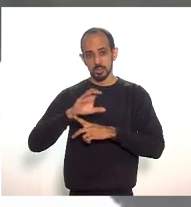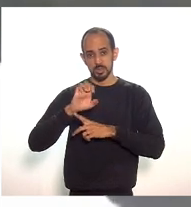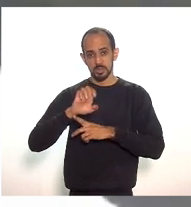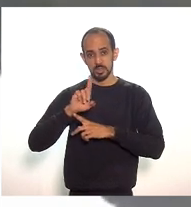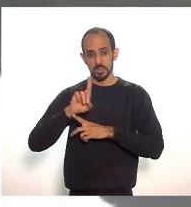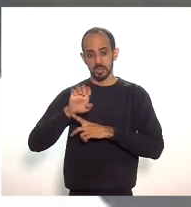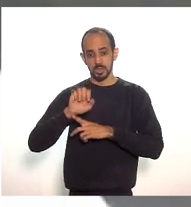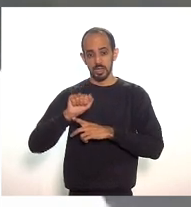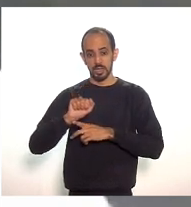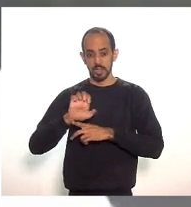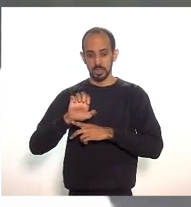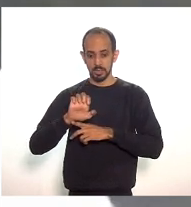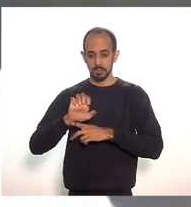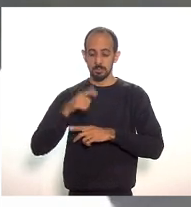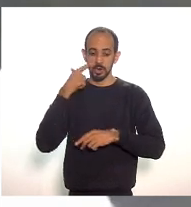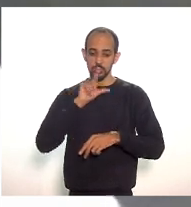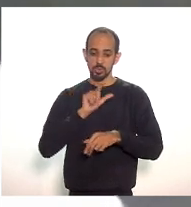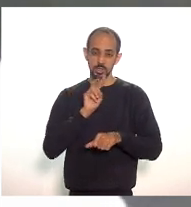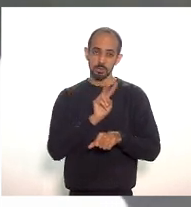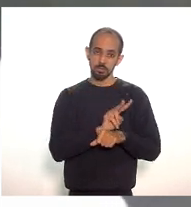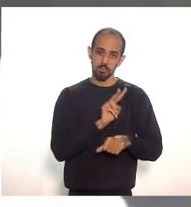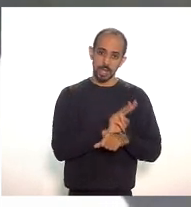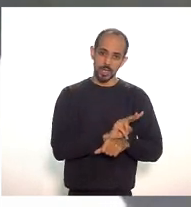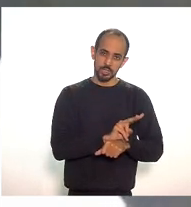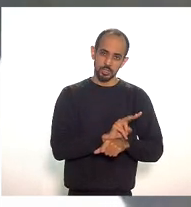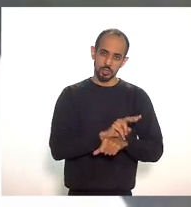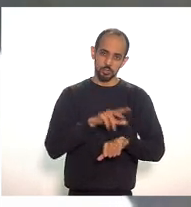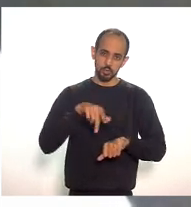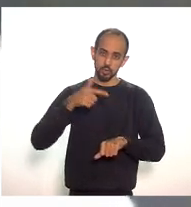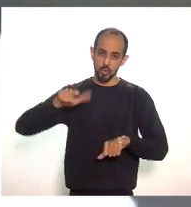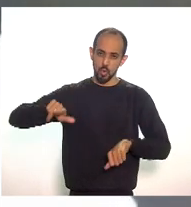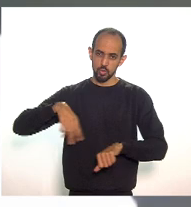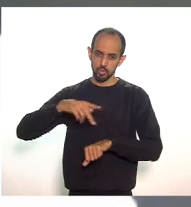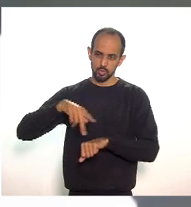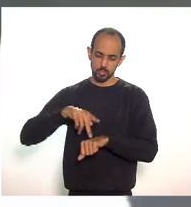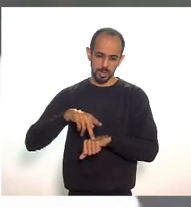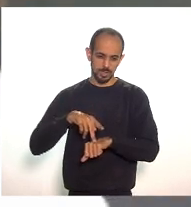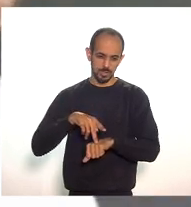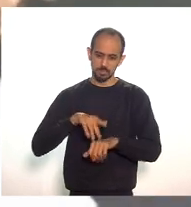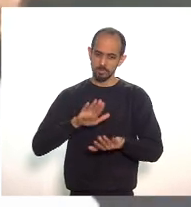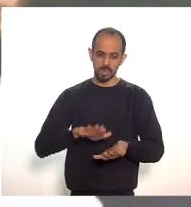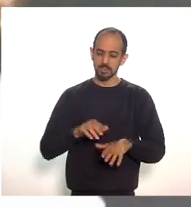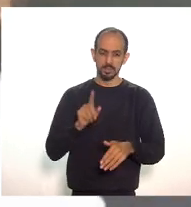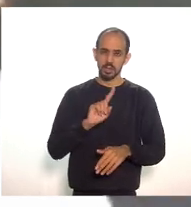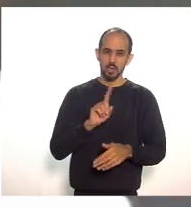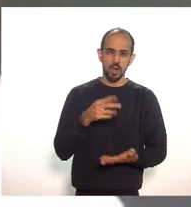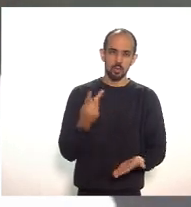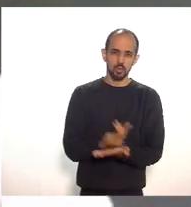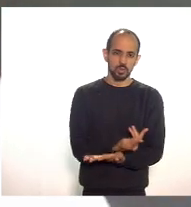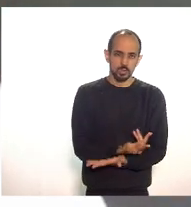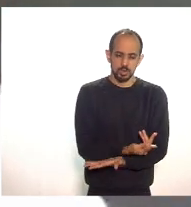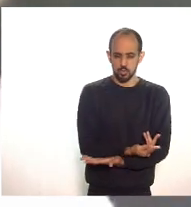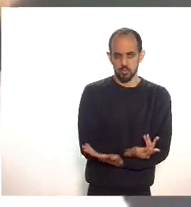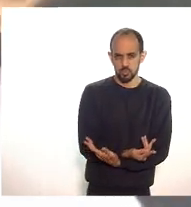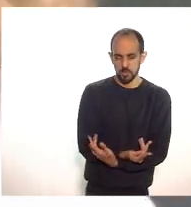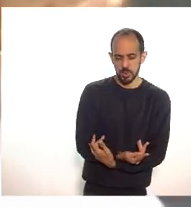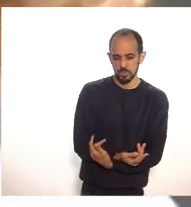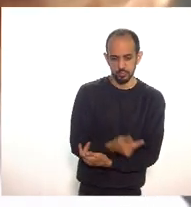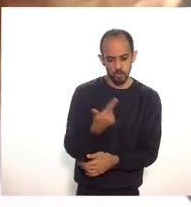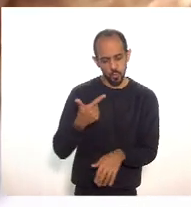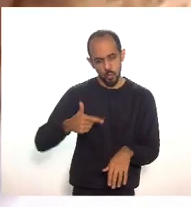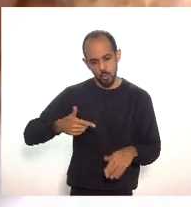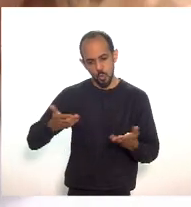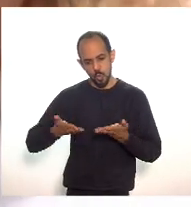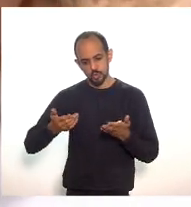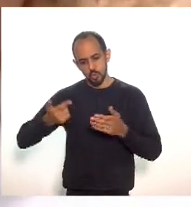obtenção de empréstimos internacionais empréstimos que não aconteceu não aconteceram dessa forma final acho que houve um outro